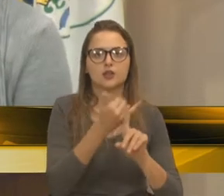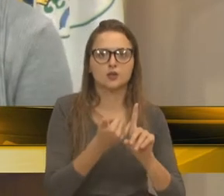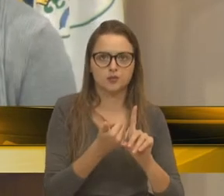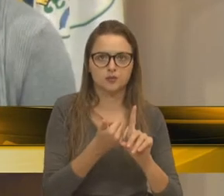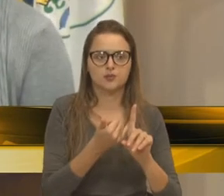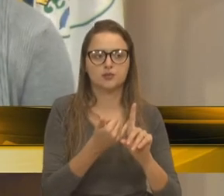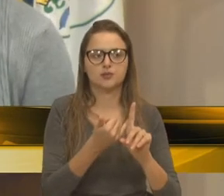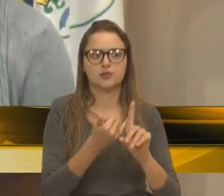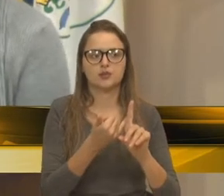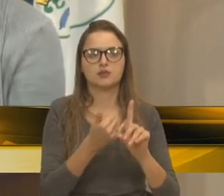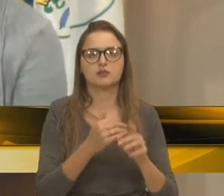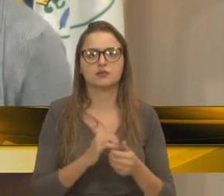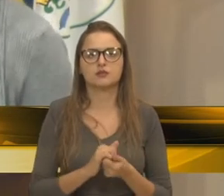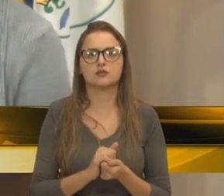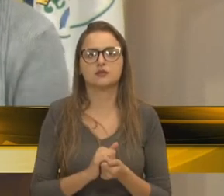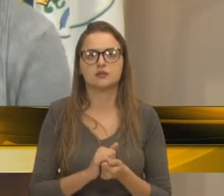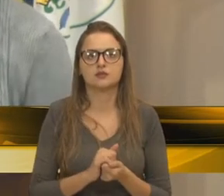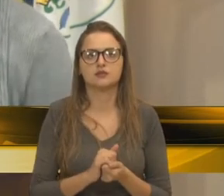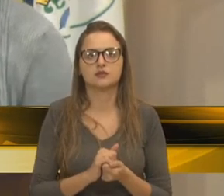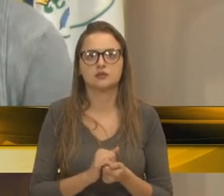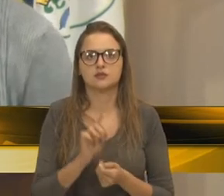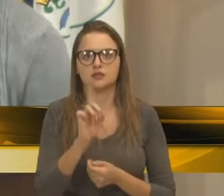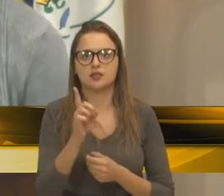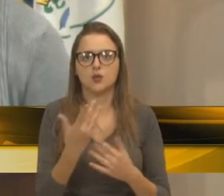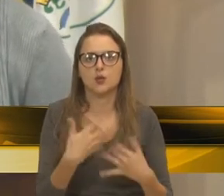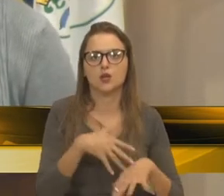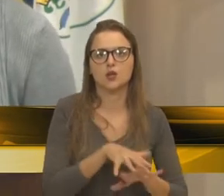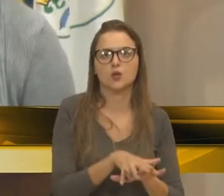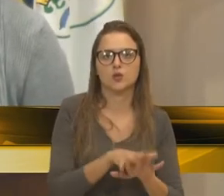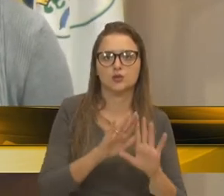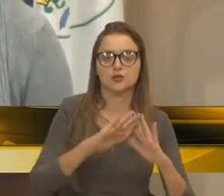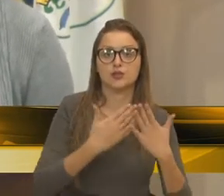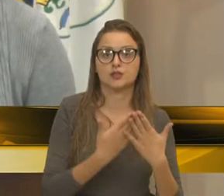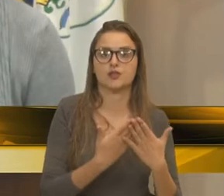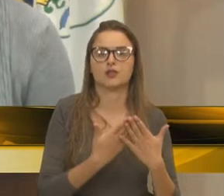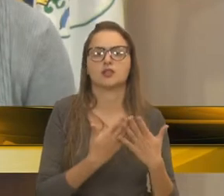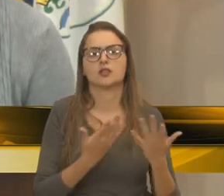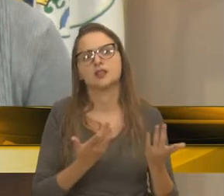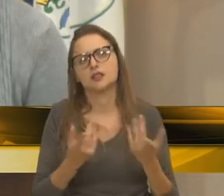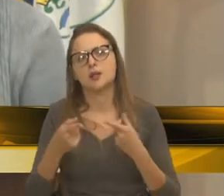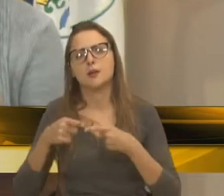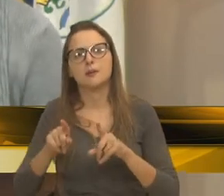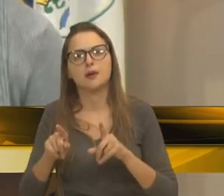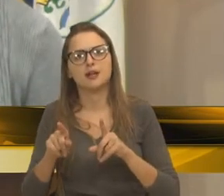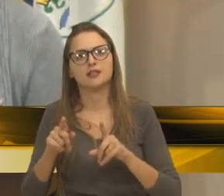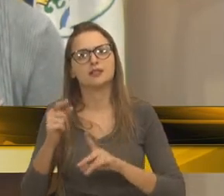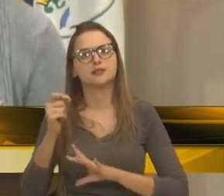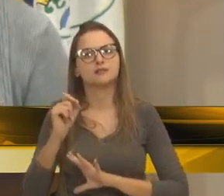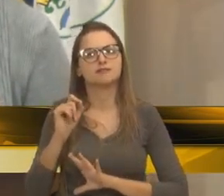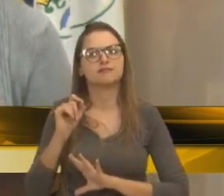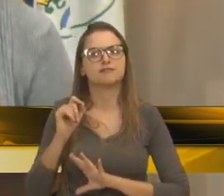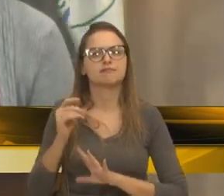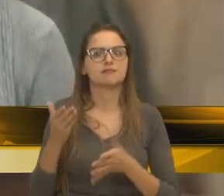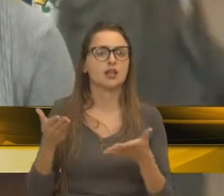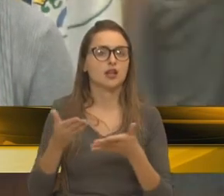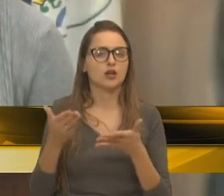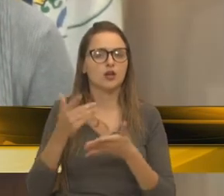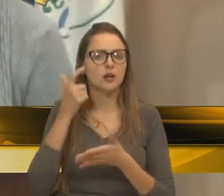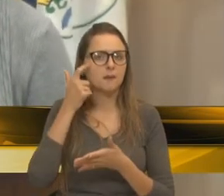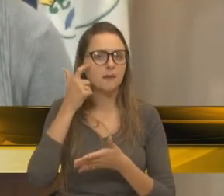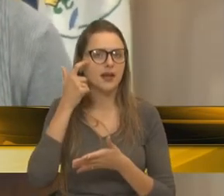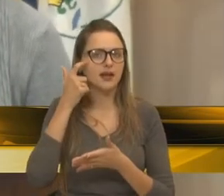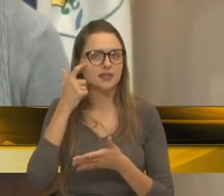né, de como eles não eram inseridos na escola. E aí a gente fica com essa reflexão, eu acho, de